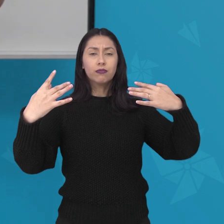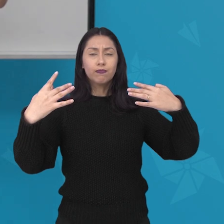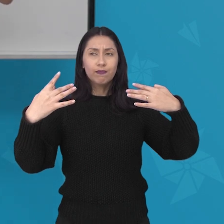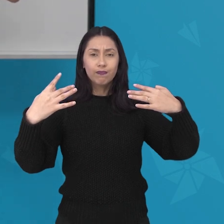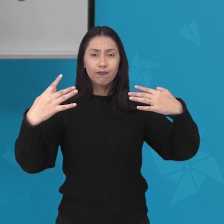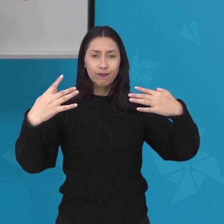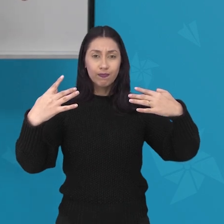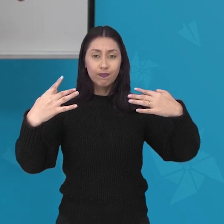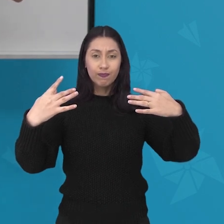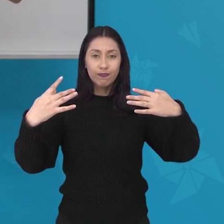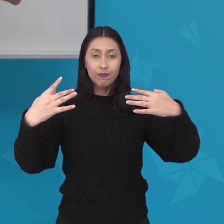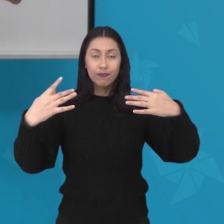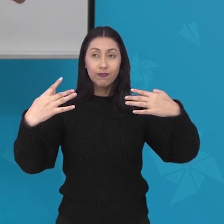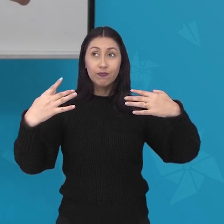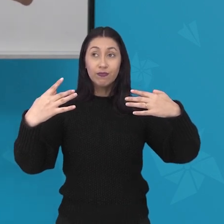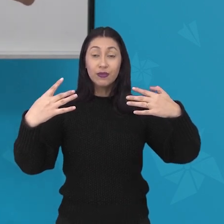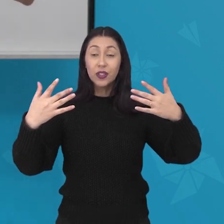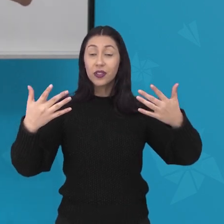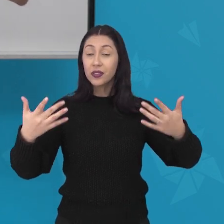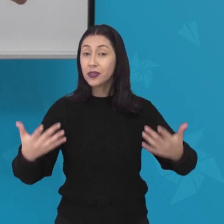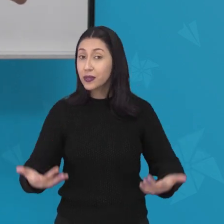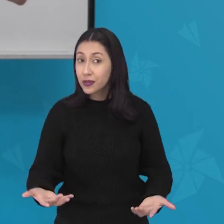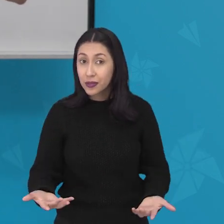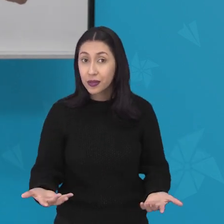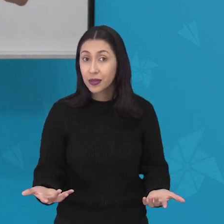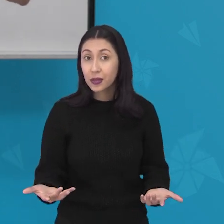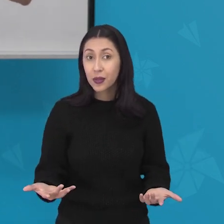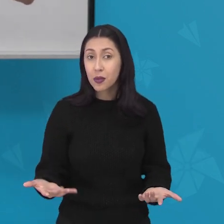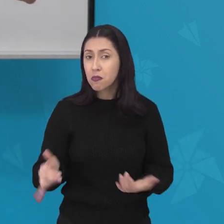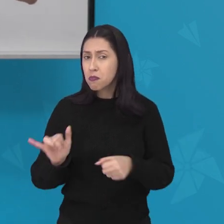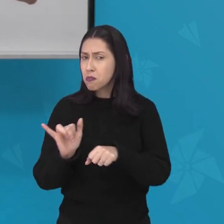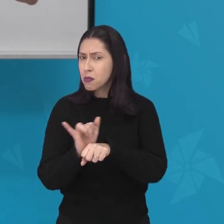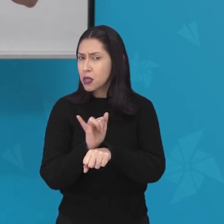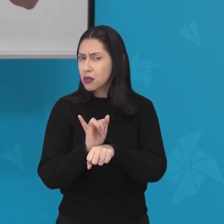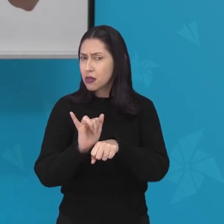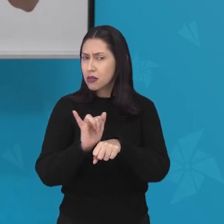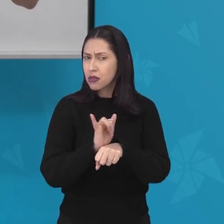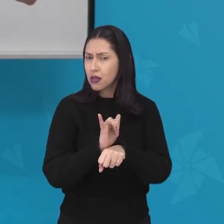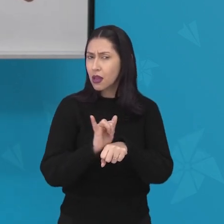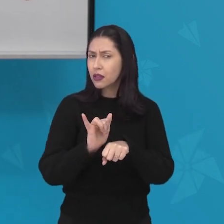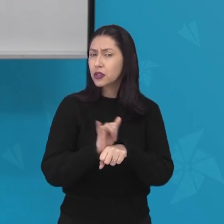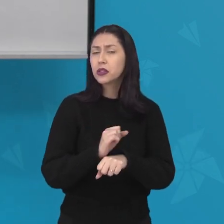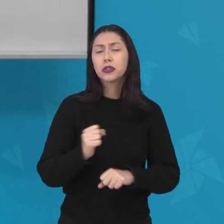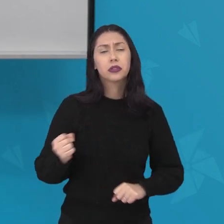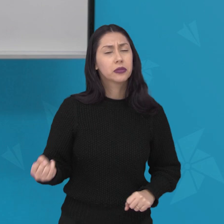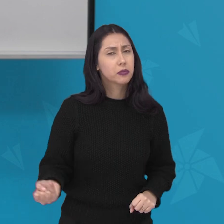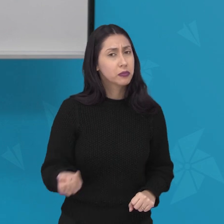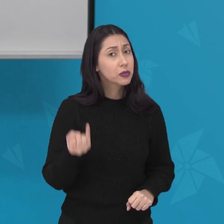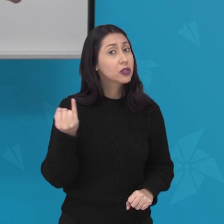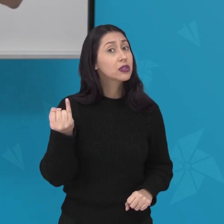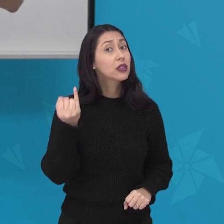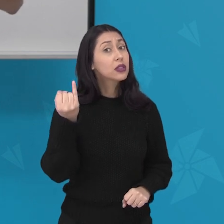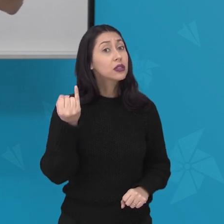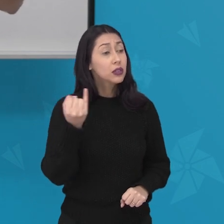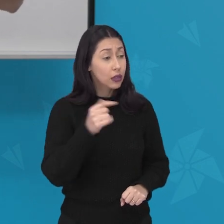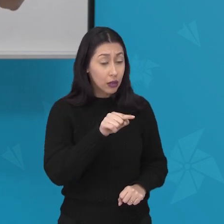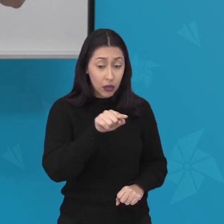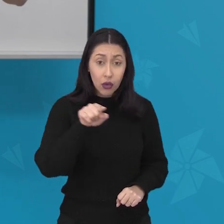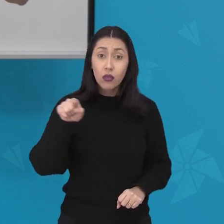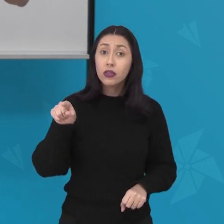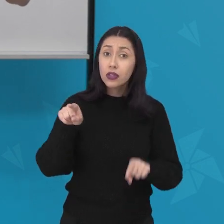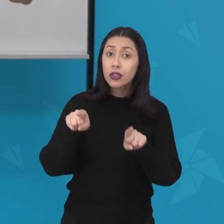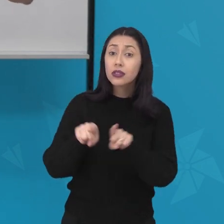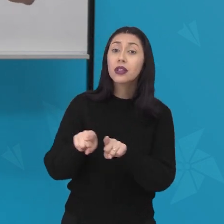para cá, e isso daí é um elemento muito significativo para vocês